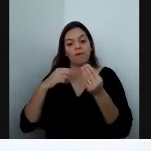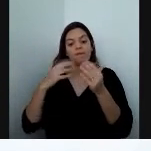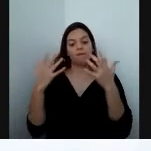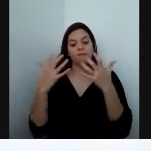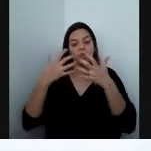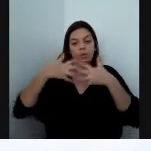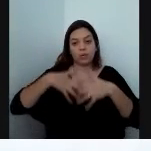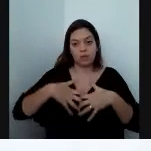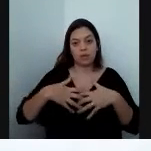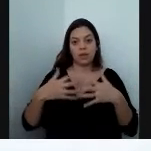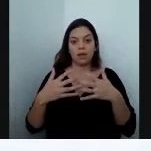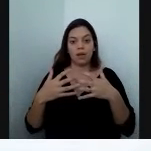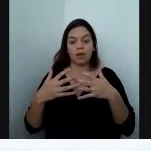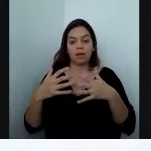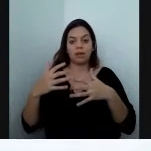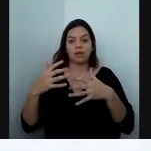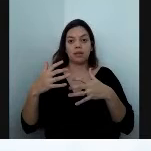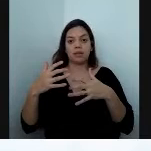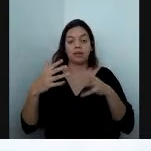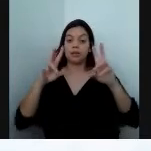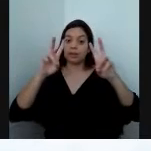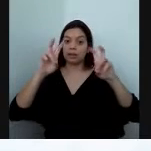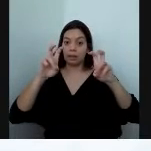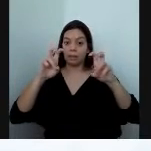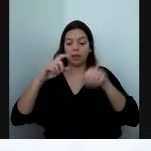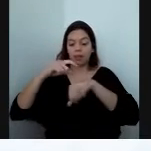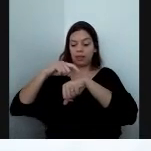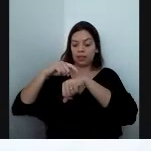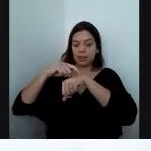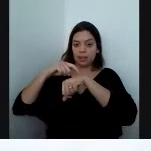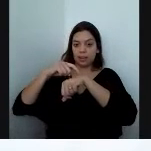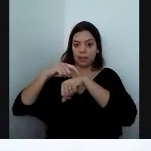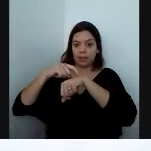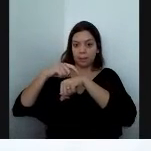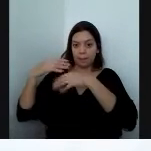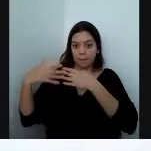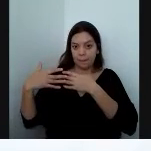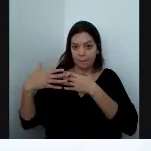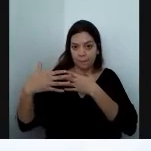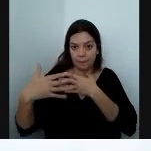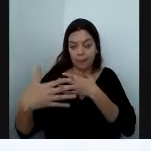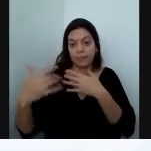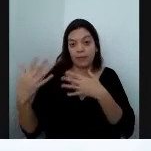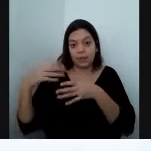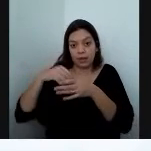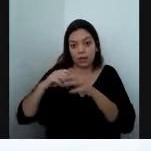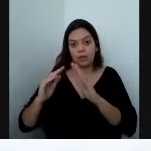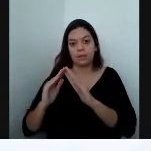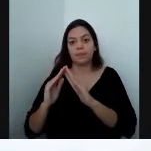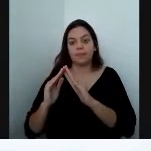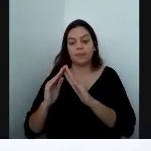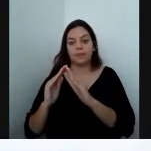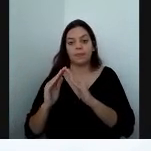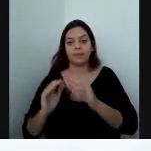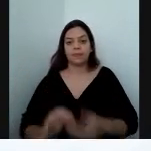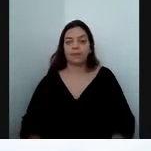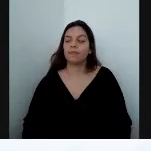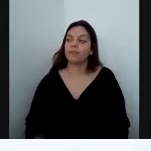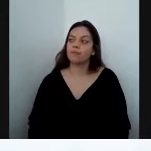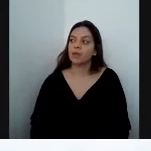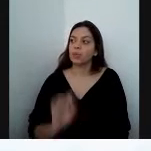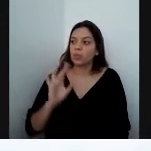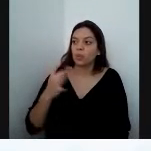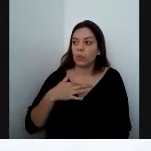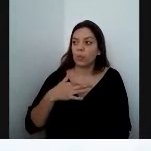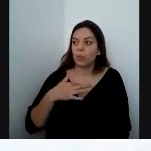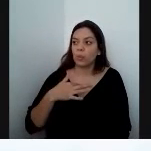hora extra, se existir. Então, Sim. Deixa eu te fazer um comentário, assim, porque aqui a gente trabalha em um sindicato,